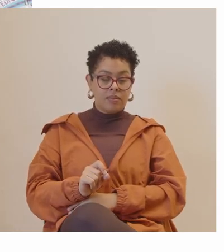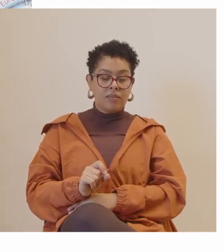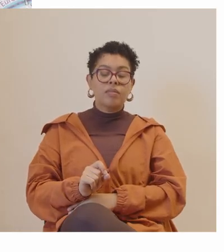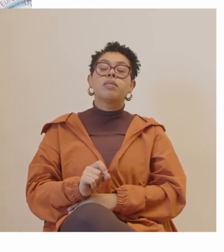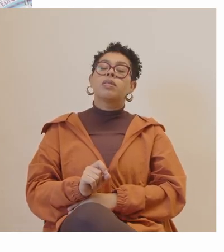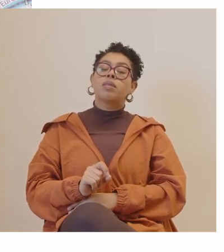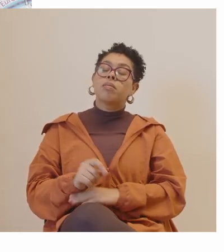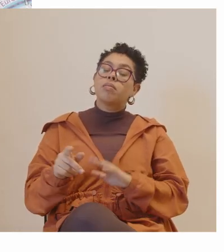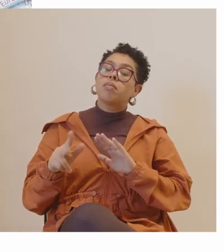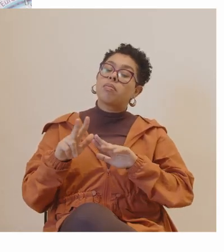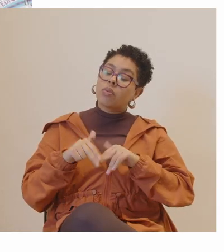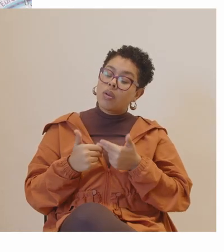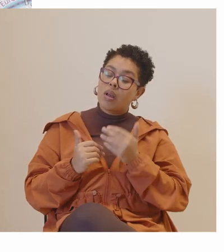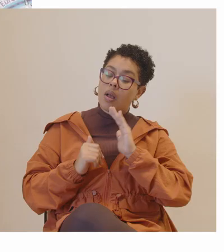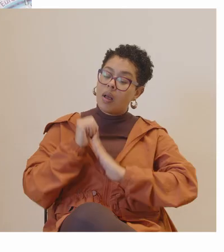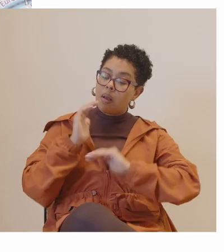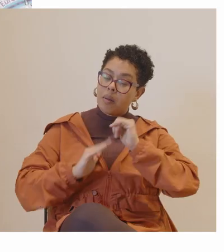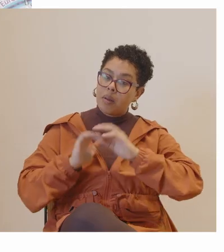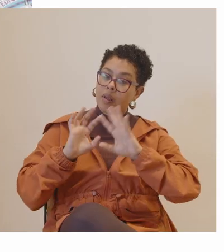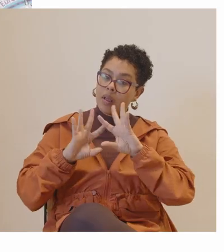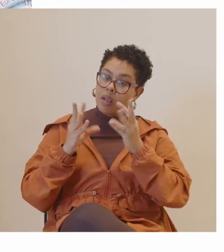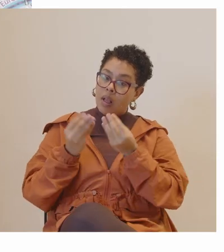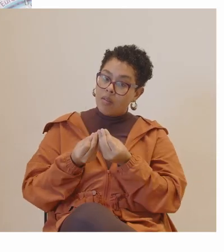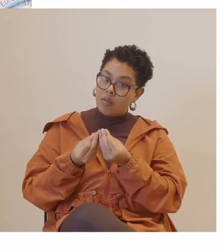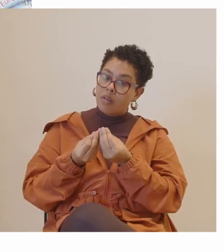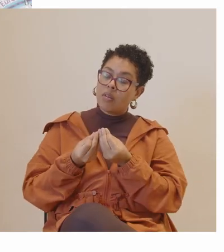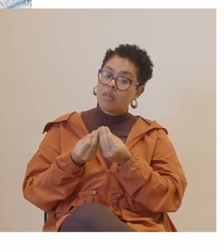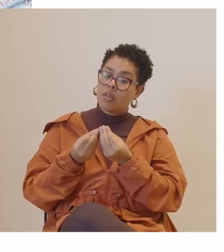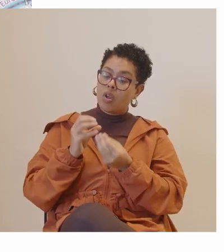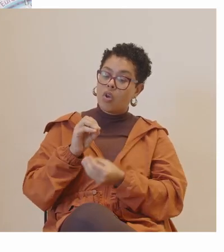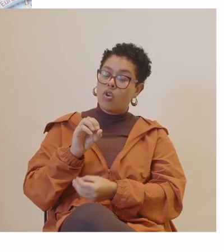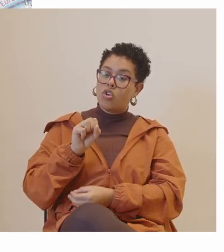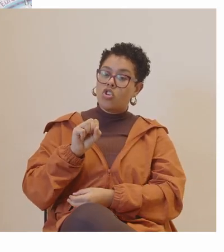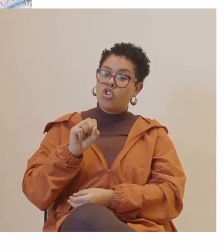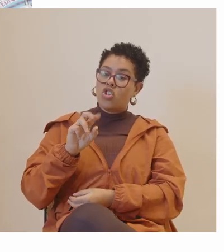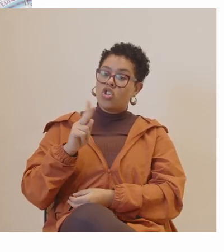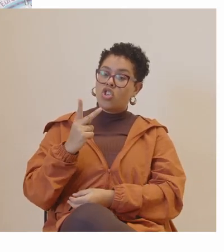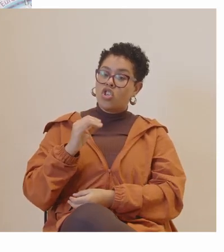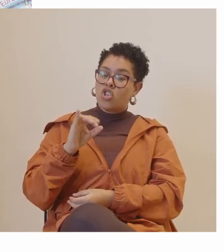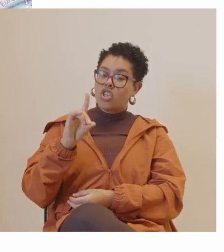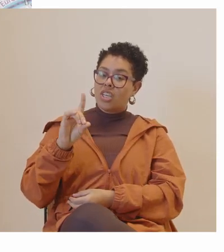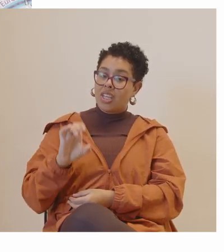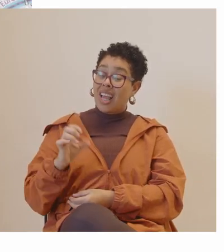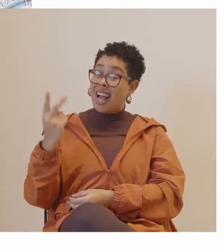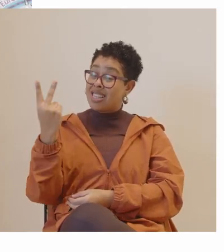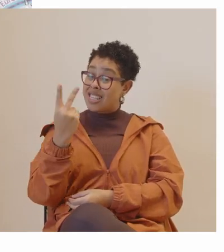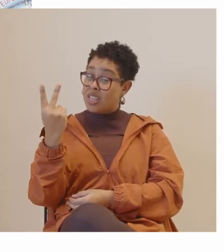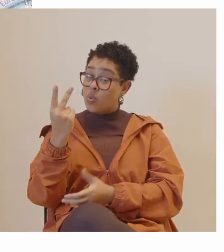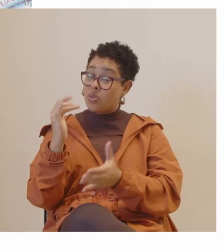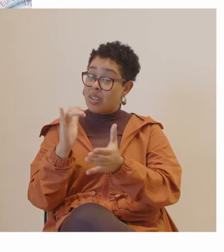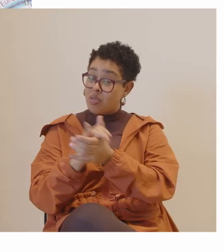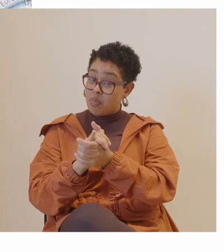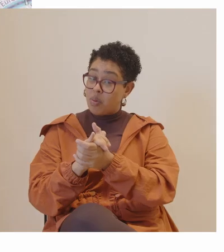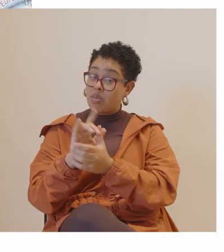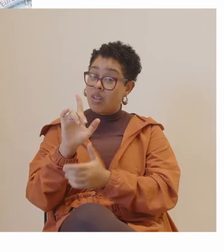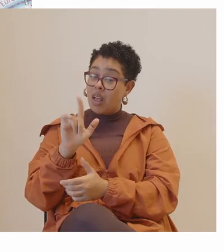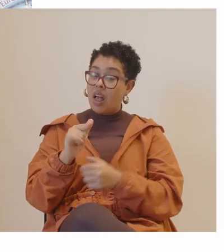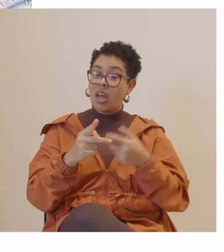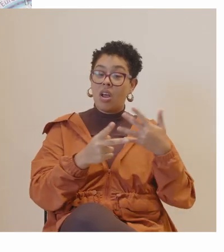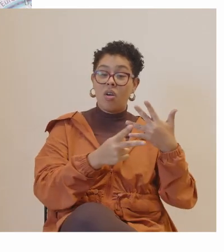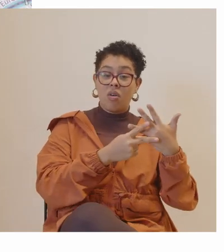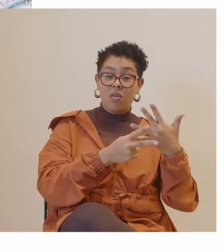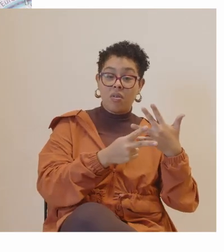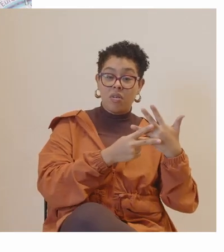da prática, né, que a família Hochdet-Monet, naquele momento, Hochdet era a segunda mulher do Monet, Alice Hochdet, que era viúva